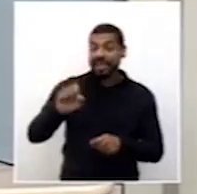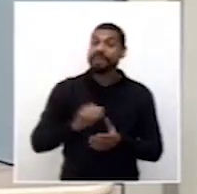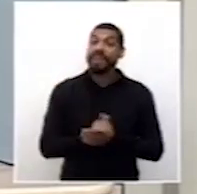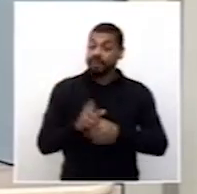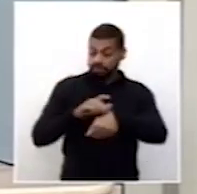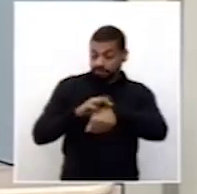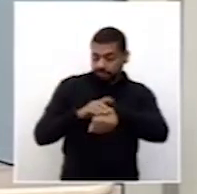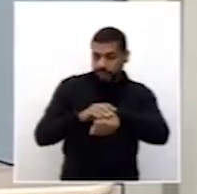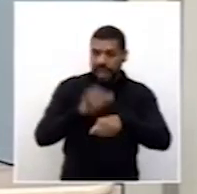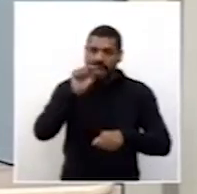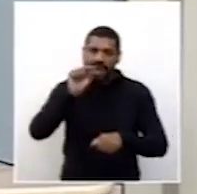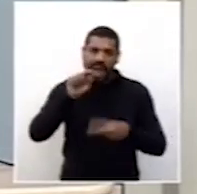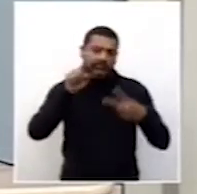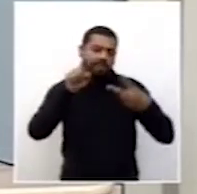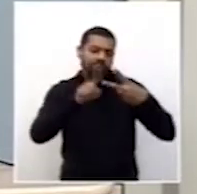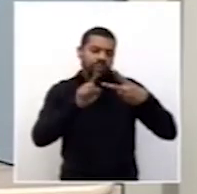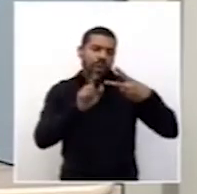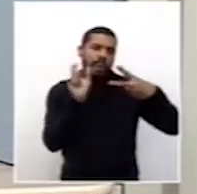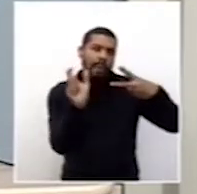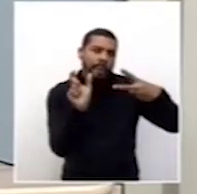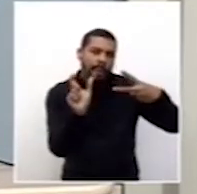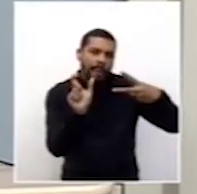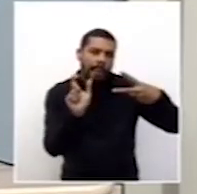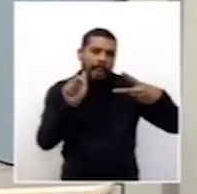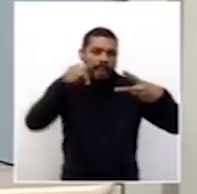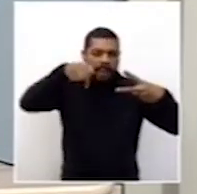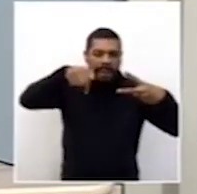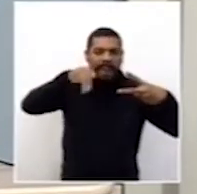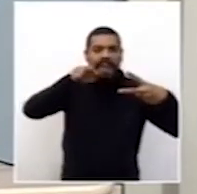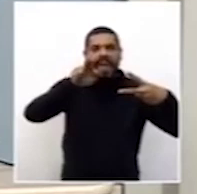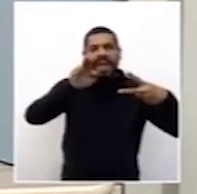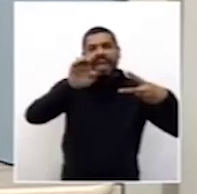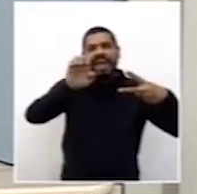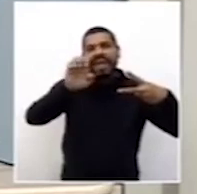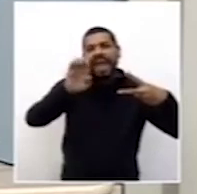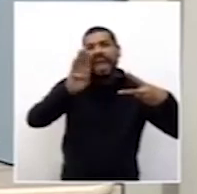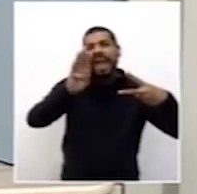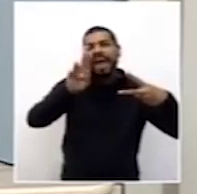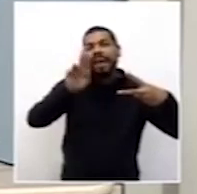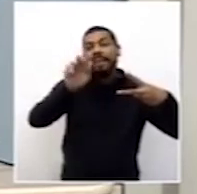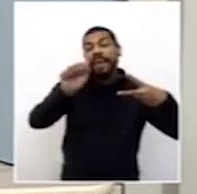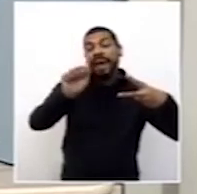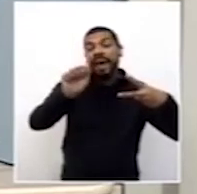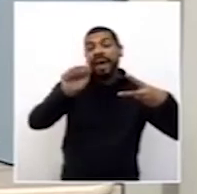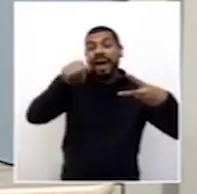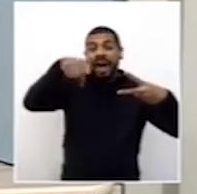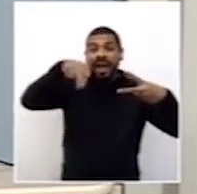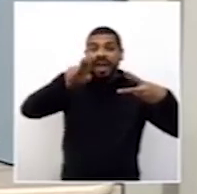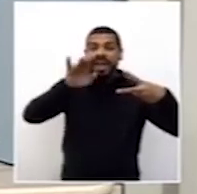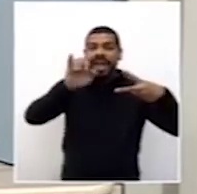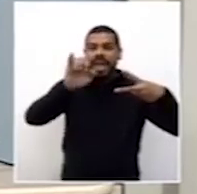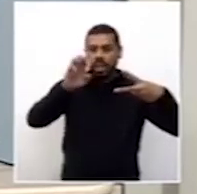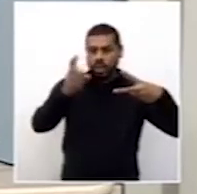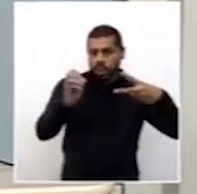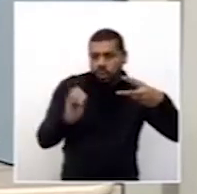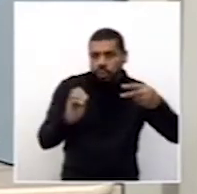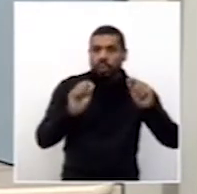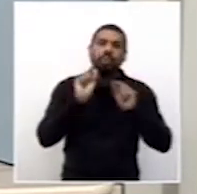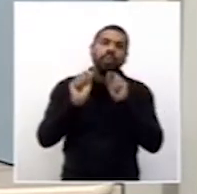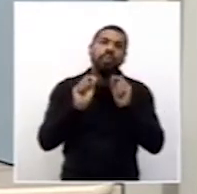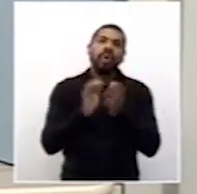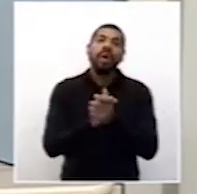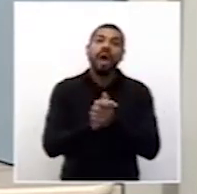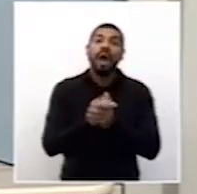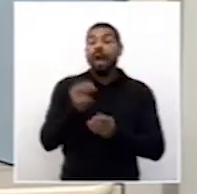eram chamados o charuto, né? Não era nem cigarro na época, era o charuto que eles usavam. Então, quebra-queixo